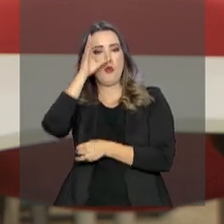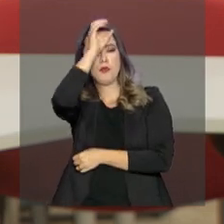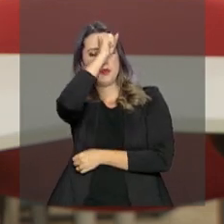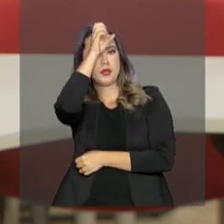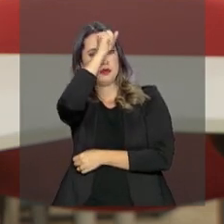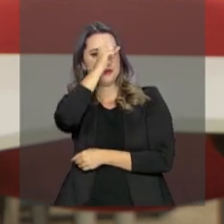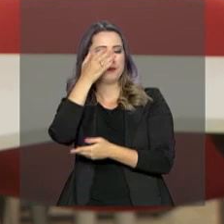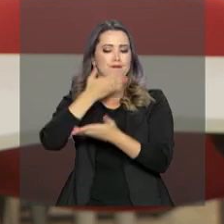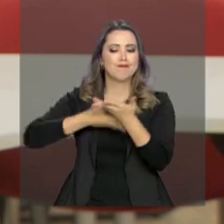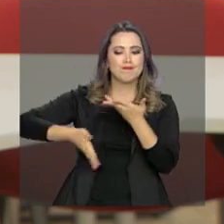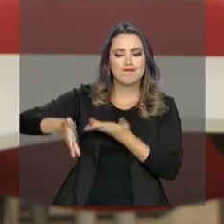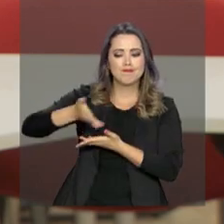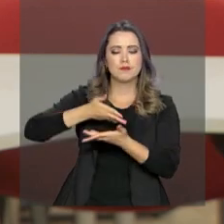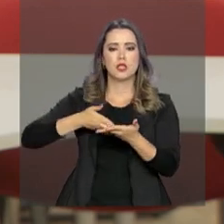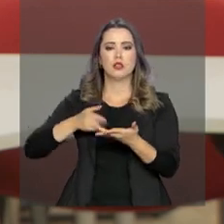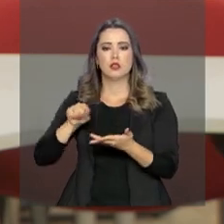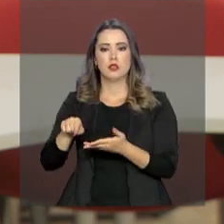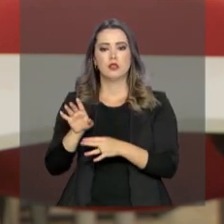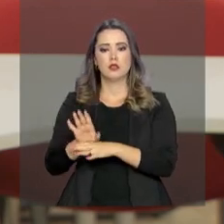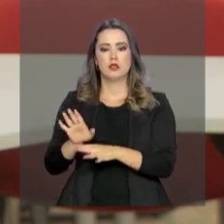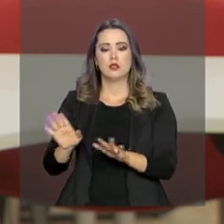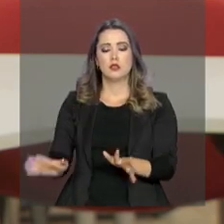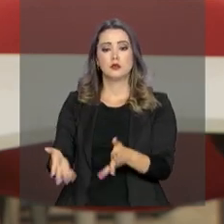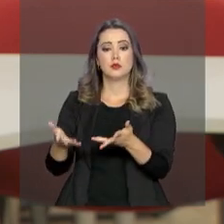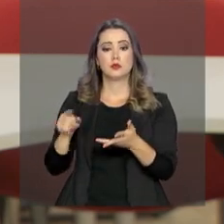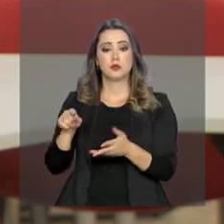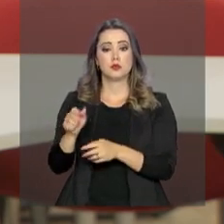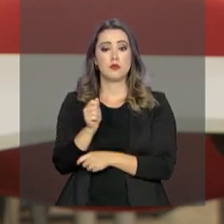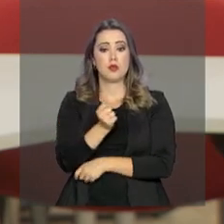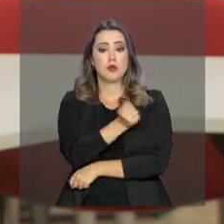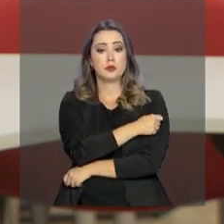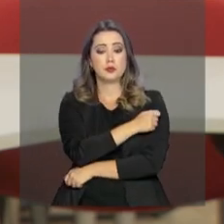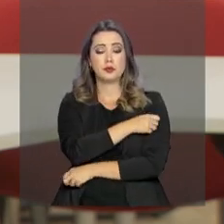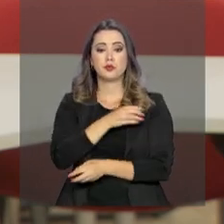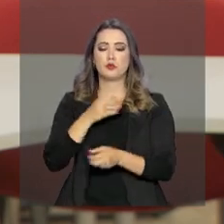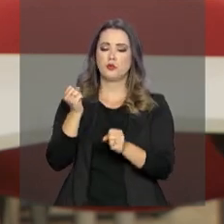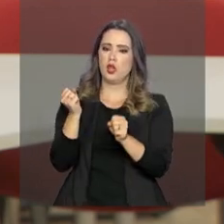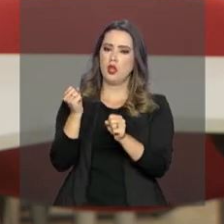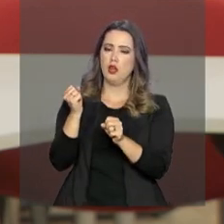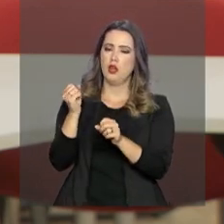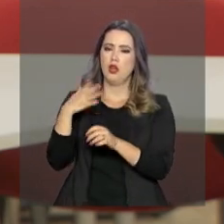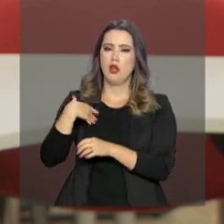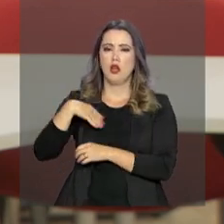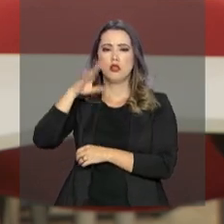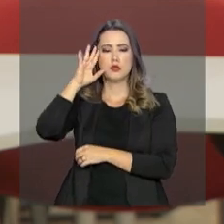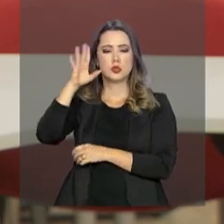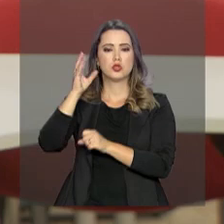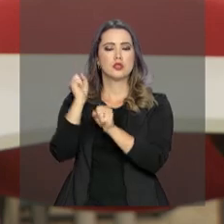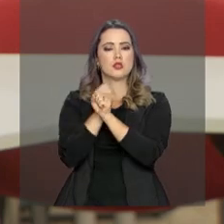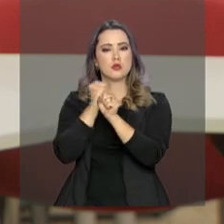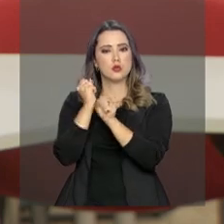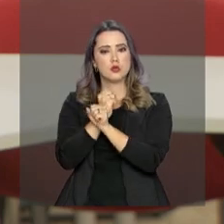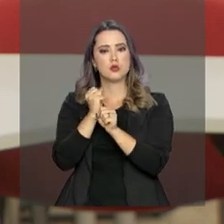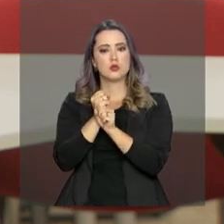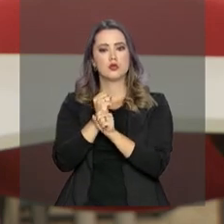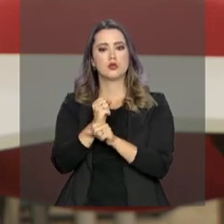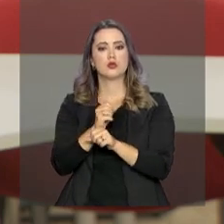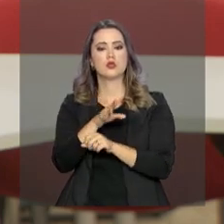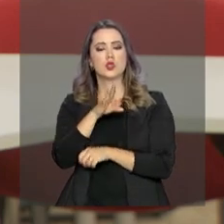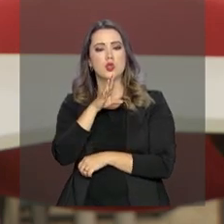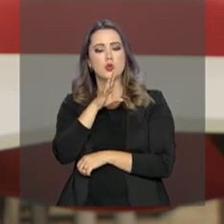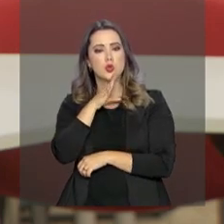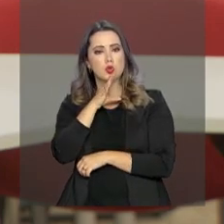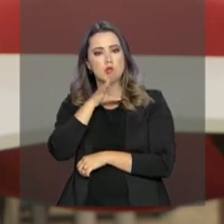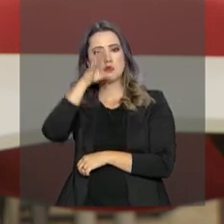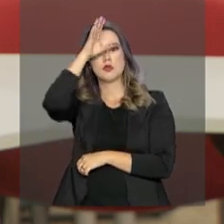e proporcionar ao seu estudante a construção de conhecimentos que